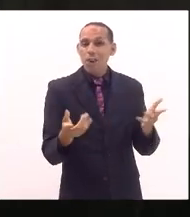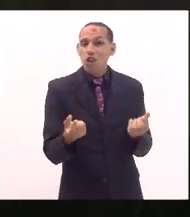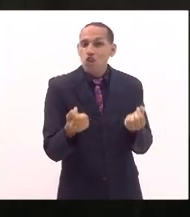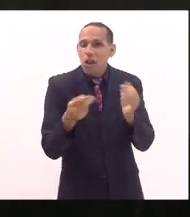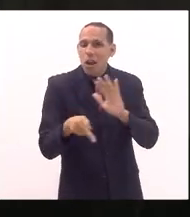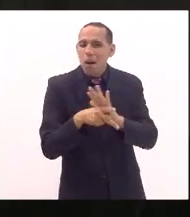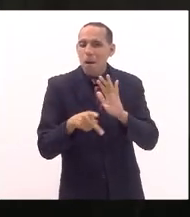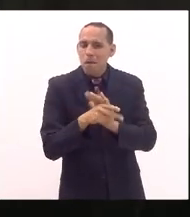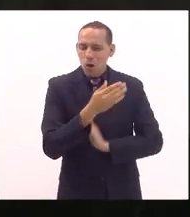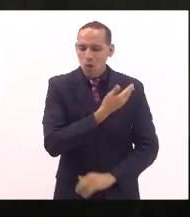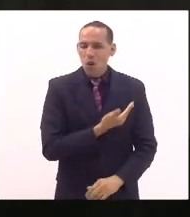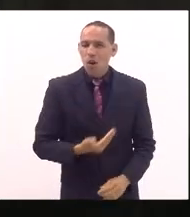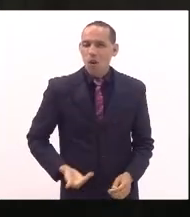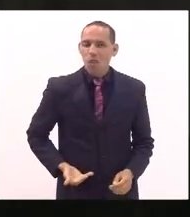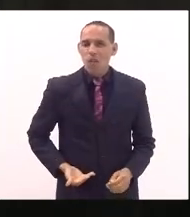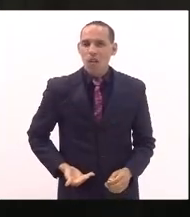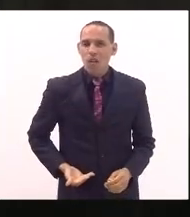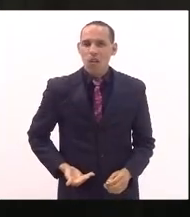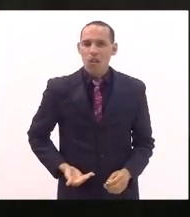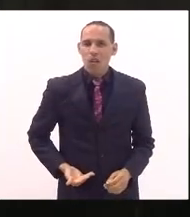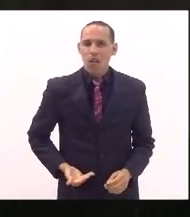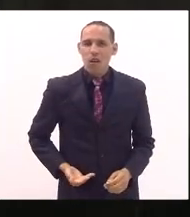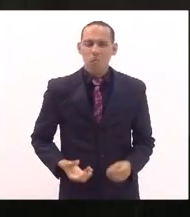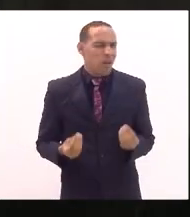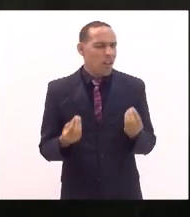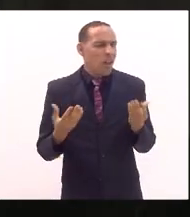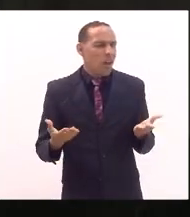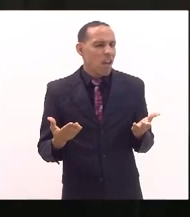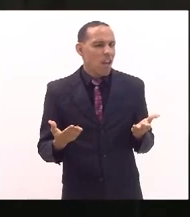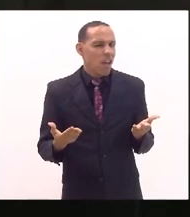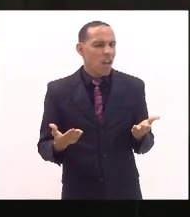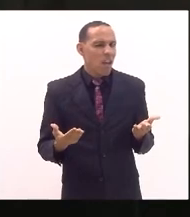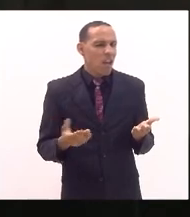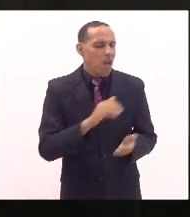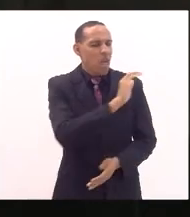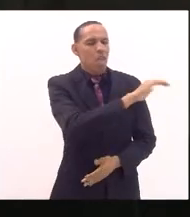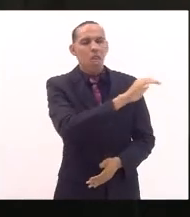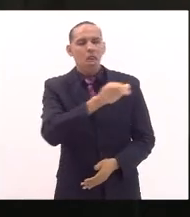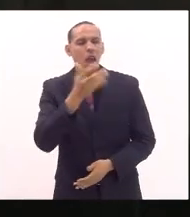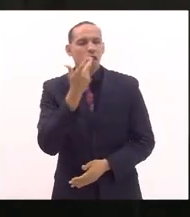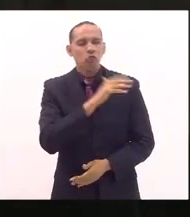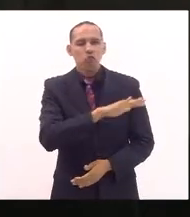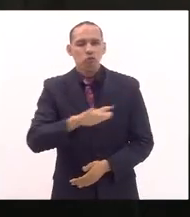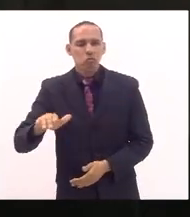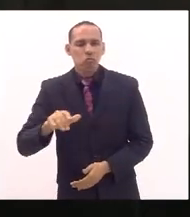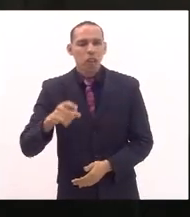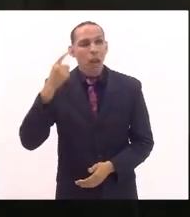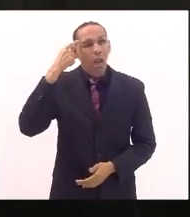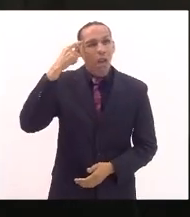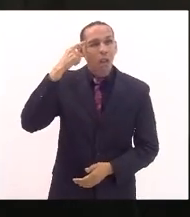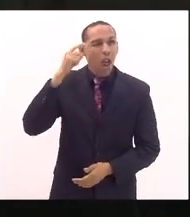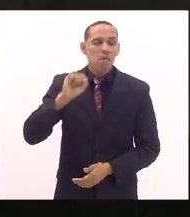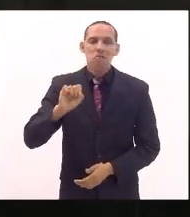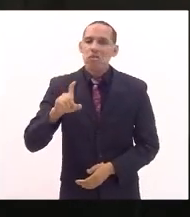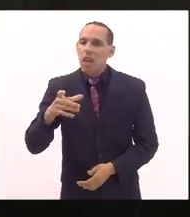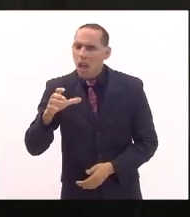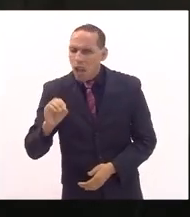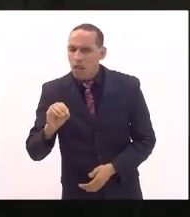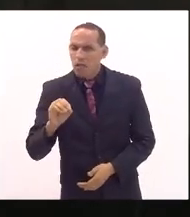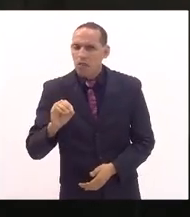recursos públicos e para que haja uma sexualização precoce de nossas crianças